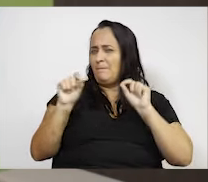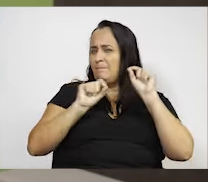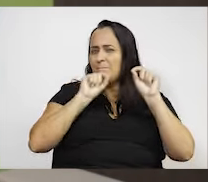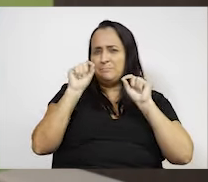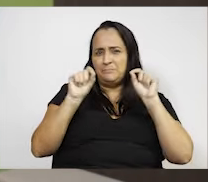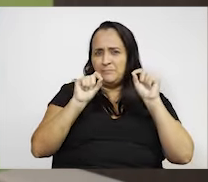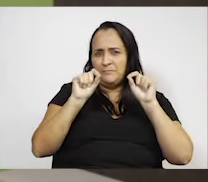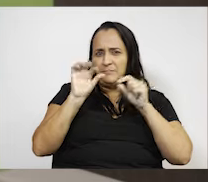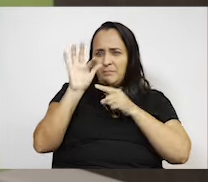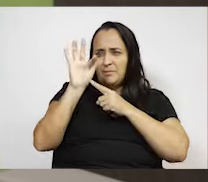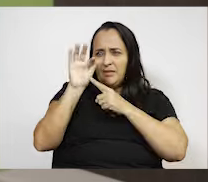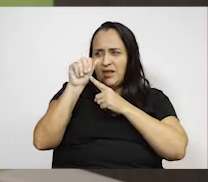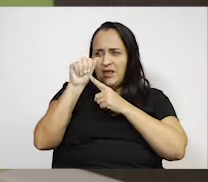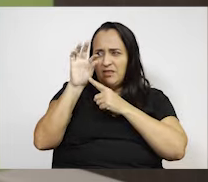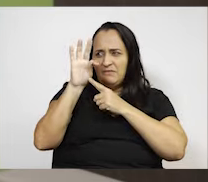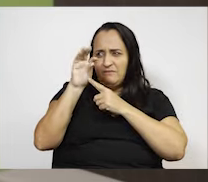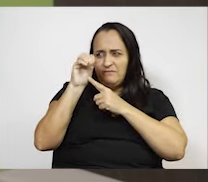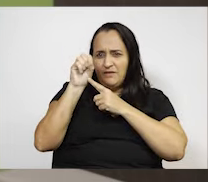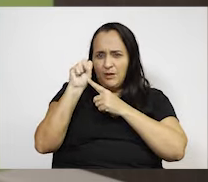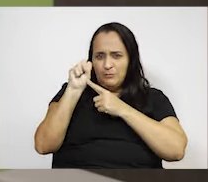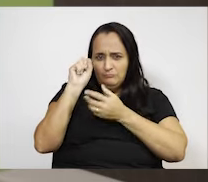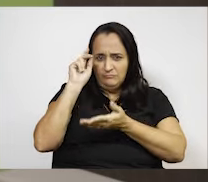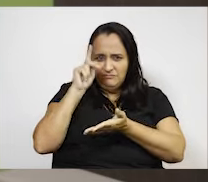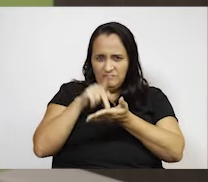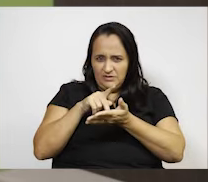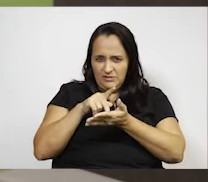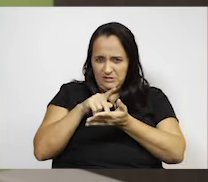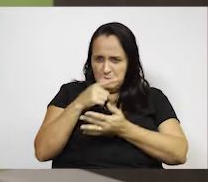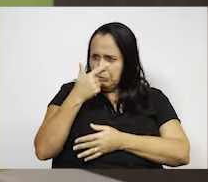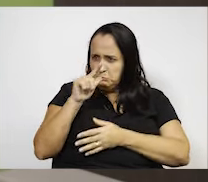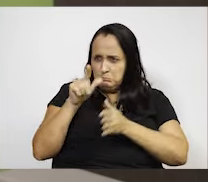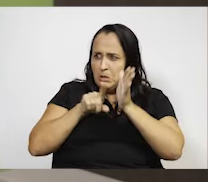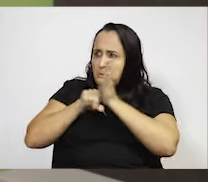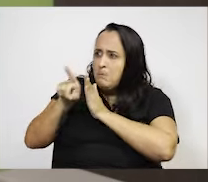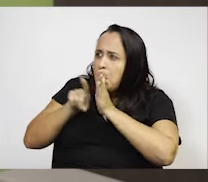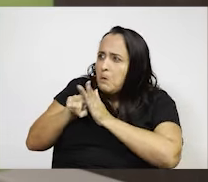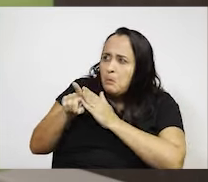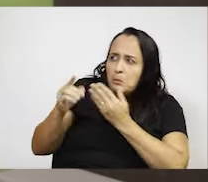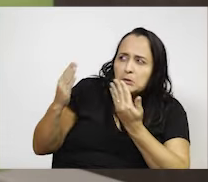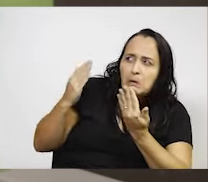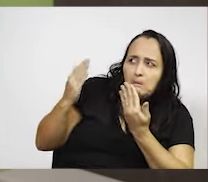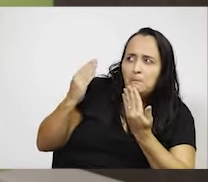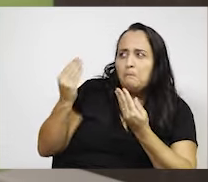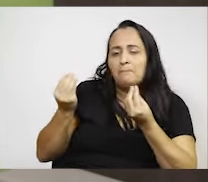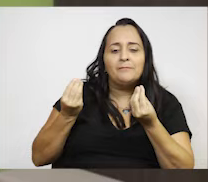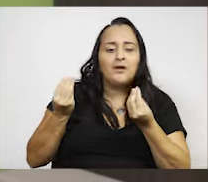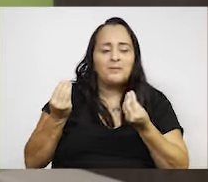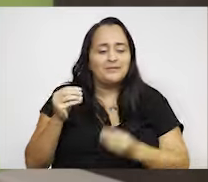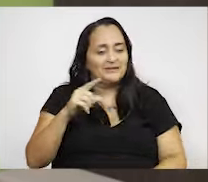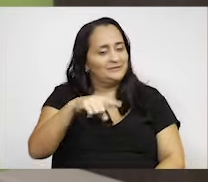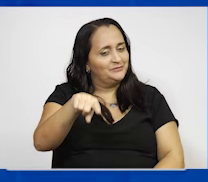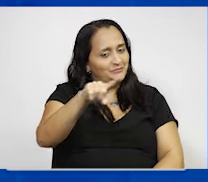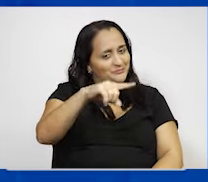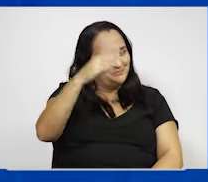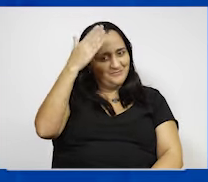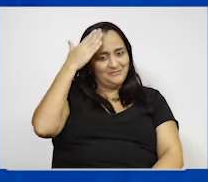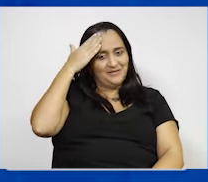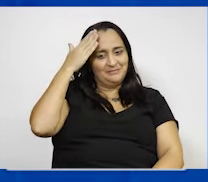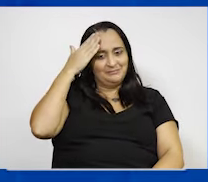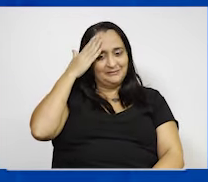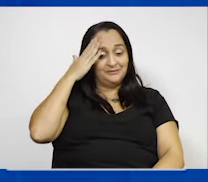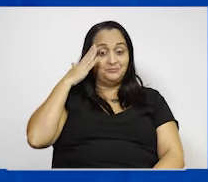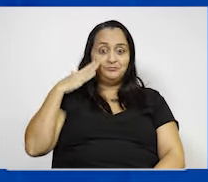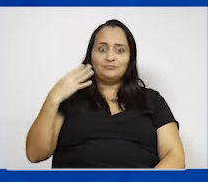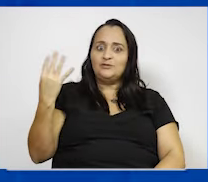há argumentos mesmo? Olha, isso aí eu vou deixar para você ponderar. Para começar, nós já estamos